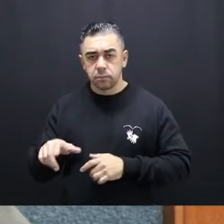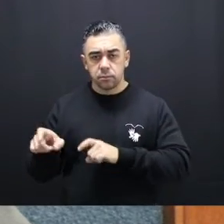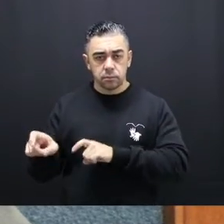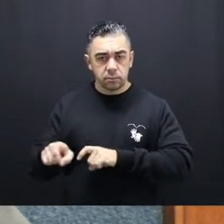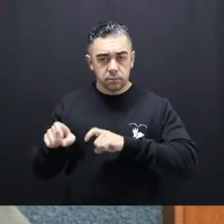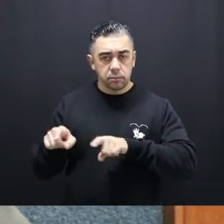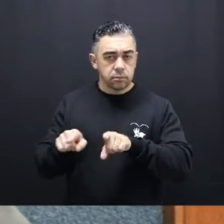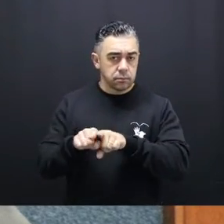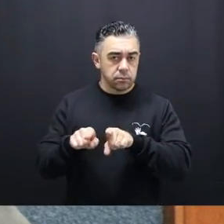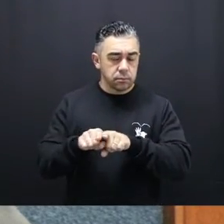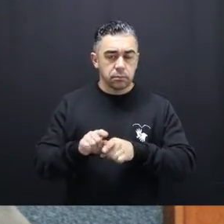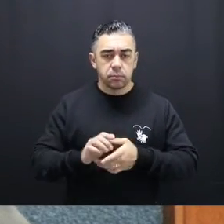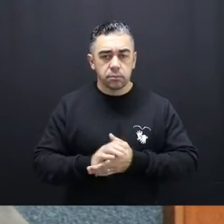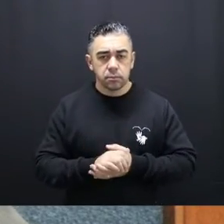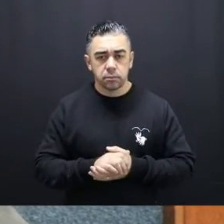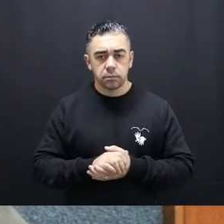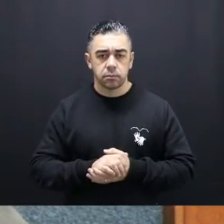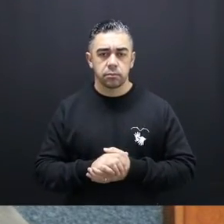quem é